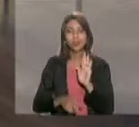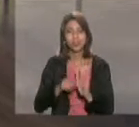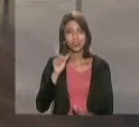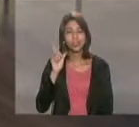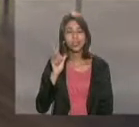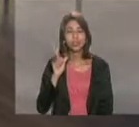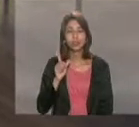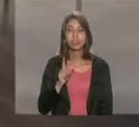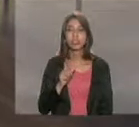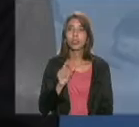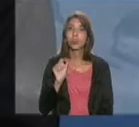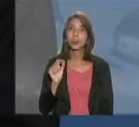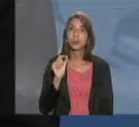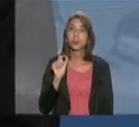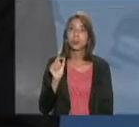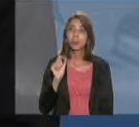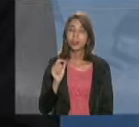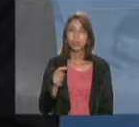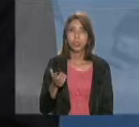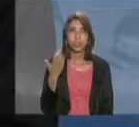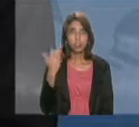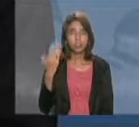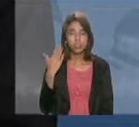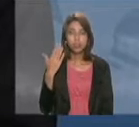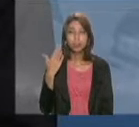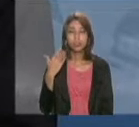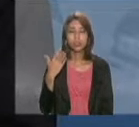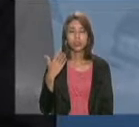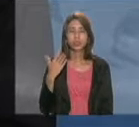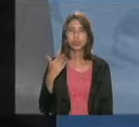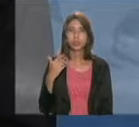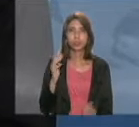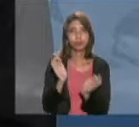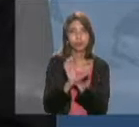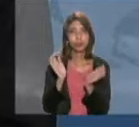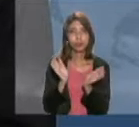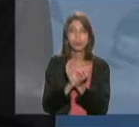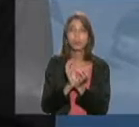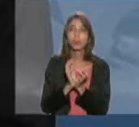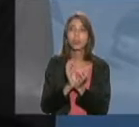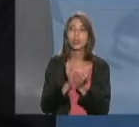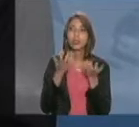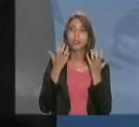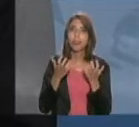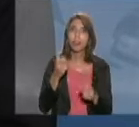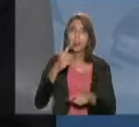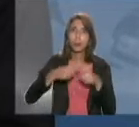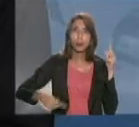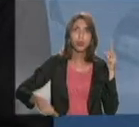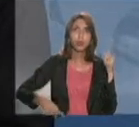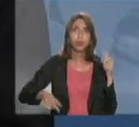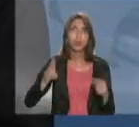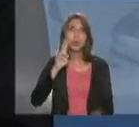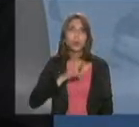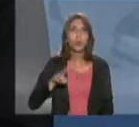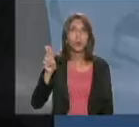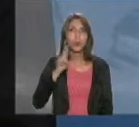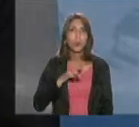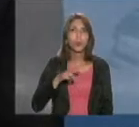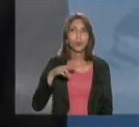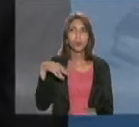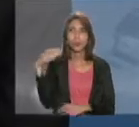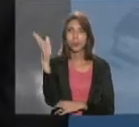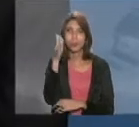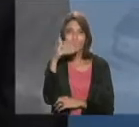bloco anterior aqui do Arena, eles, no início, o consórcio Maracanã queria até proibir os instrumentos, as